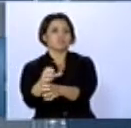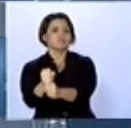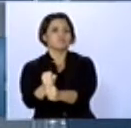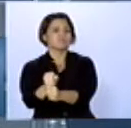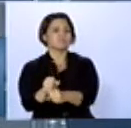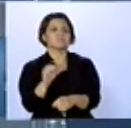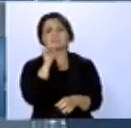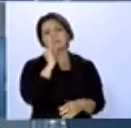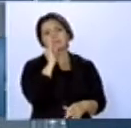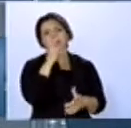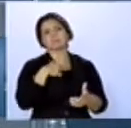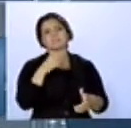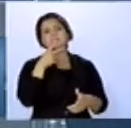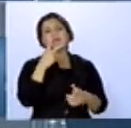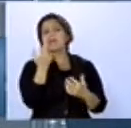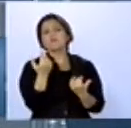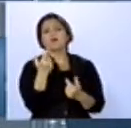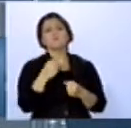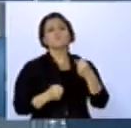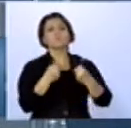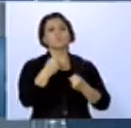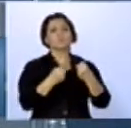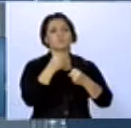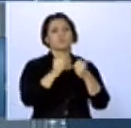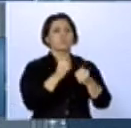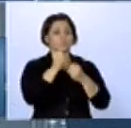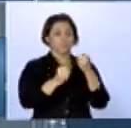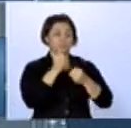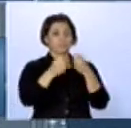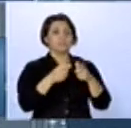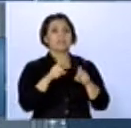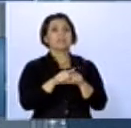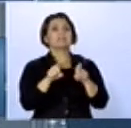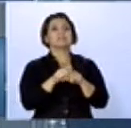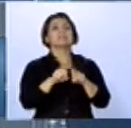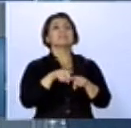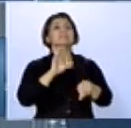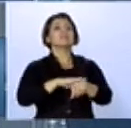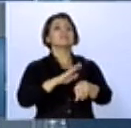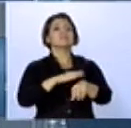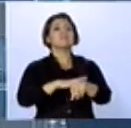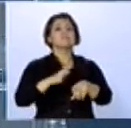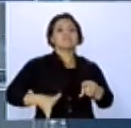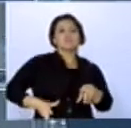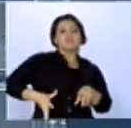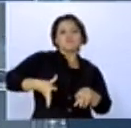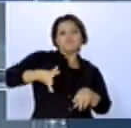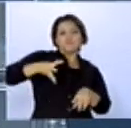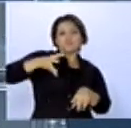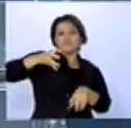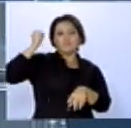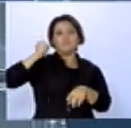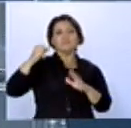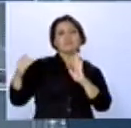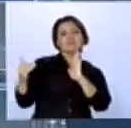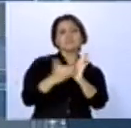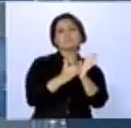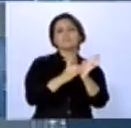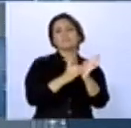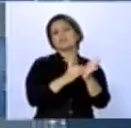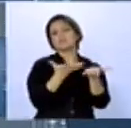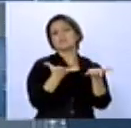como se você tivesse numa corrida e você colocasse o limite de velocidade da pista sendo uma